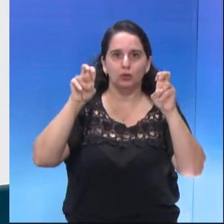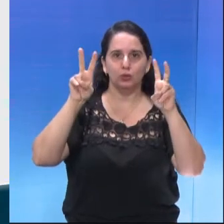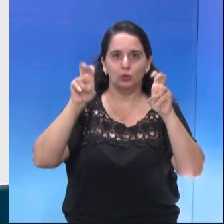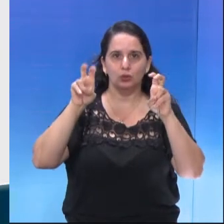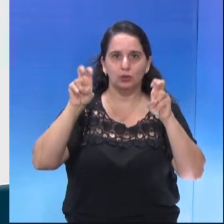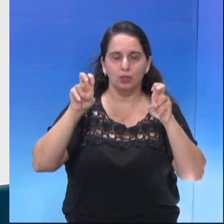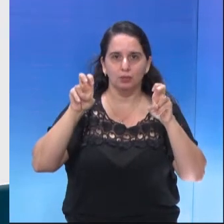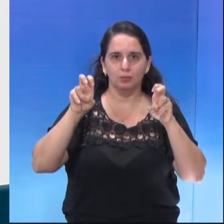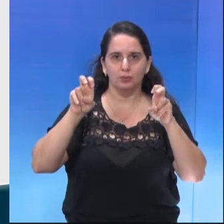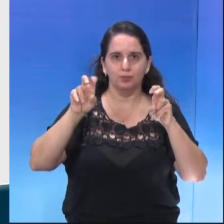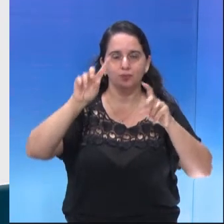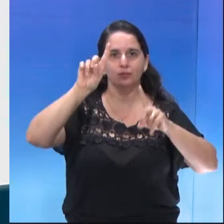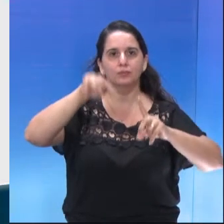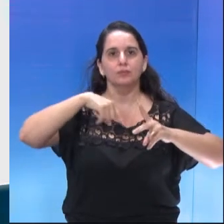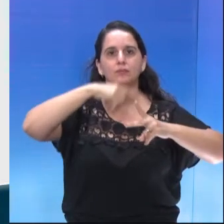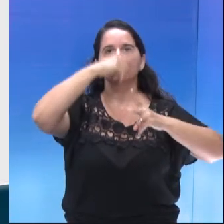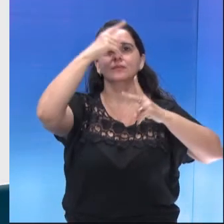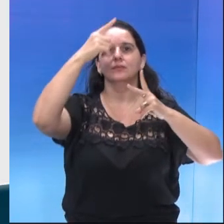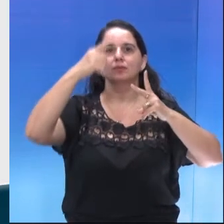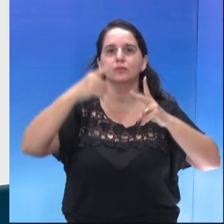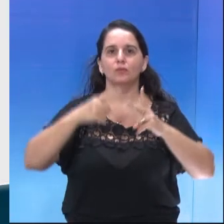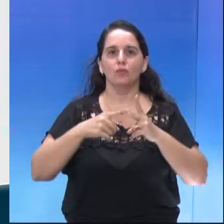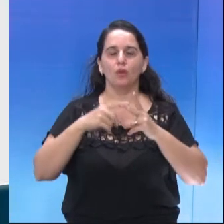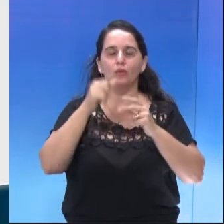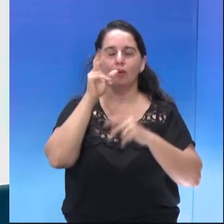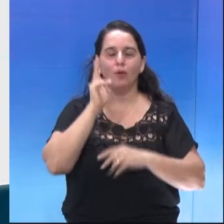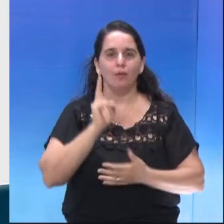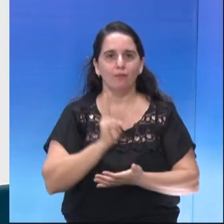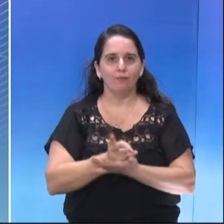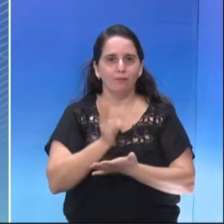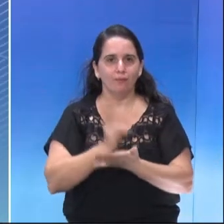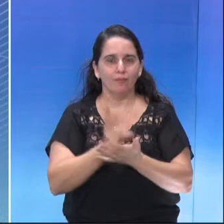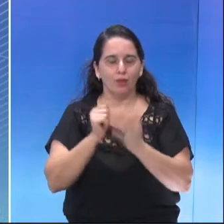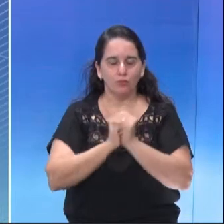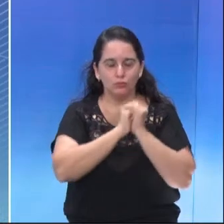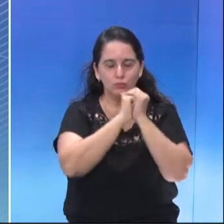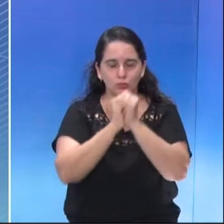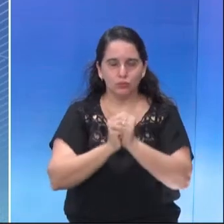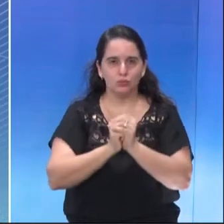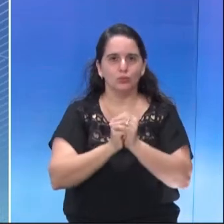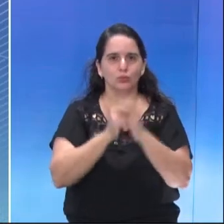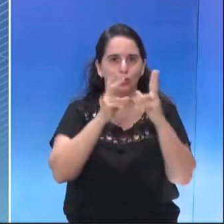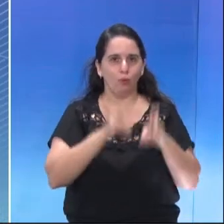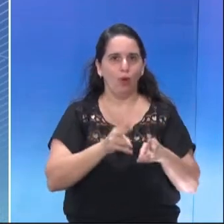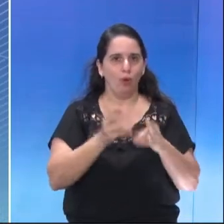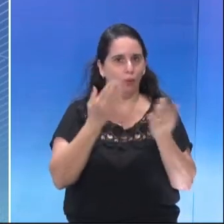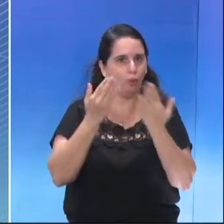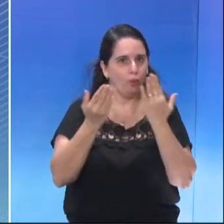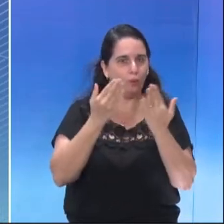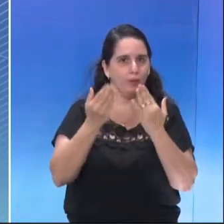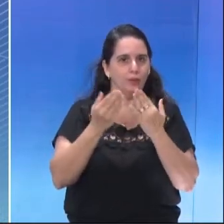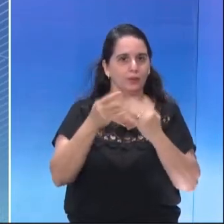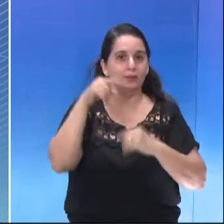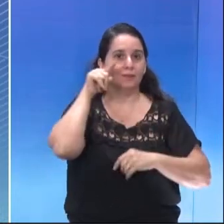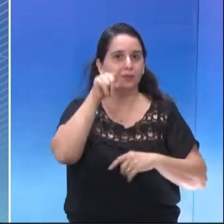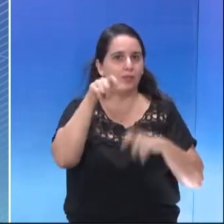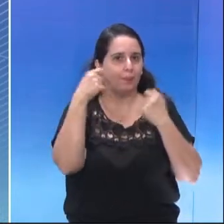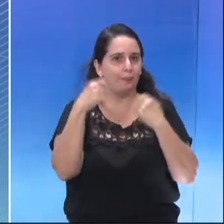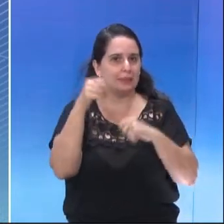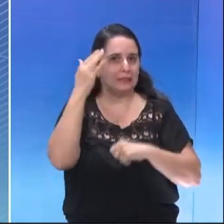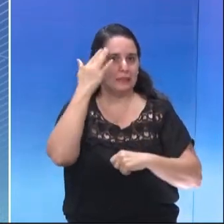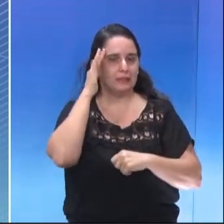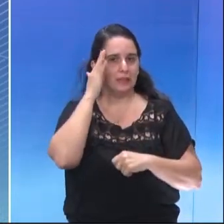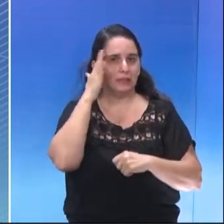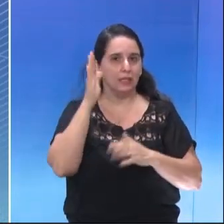repetir isso que deve virar uma oração para você. Você deve entender, candidato, que toda proposta de